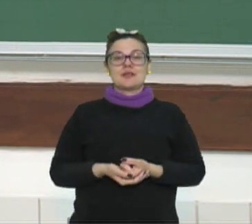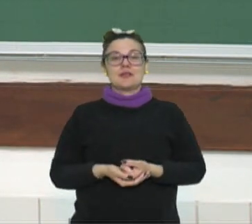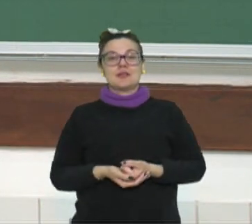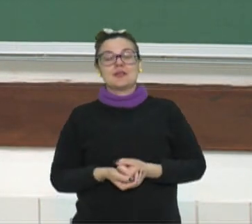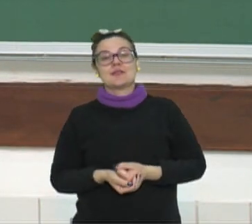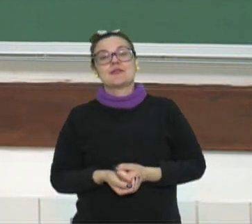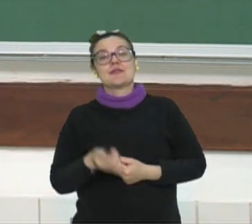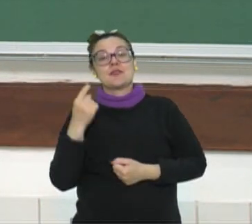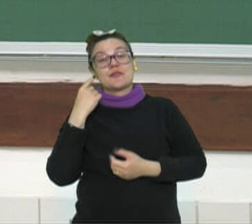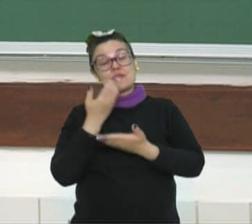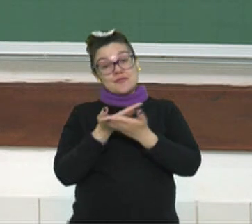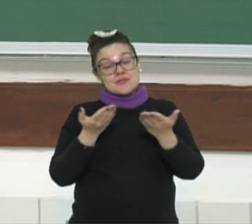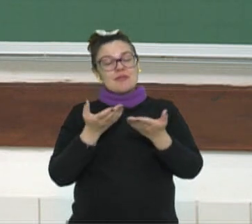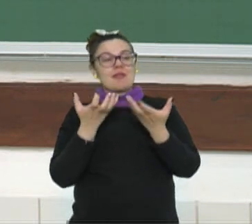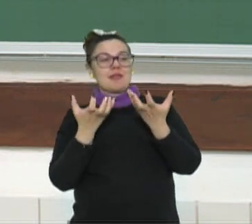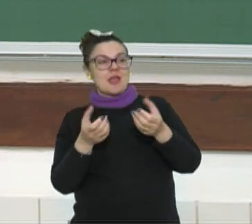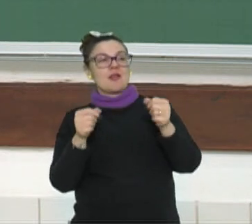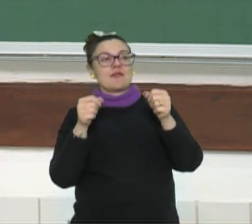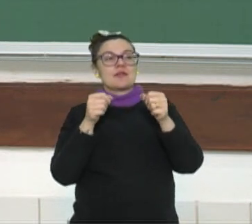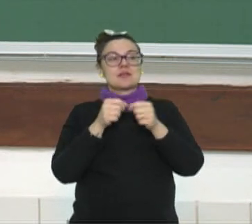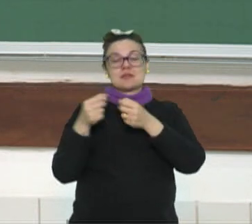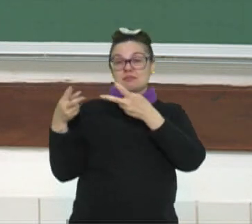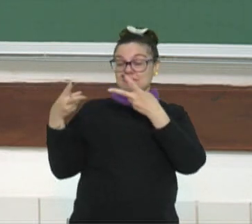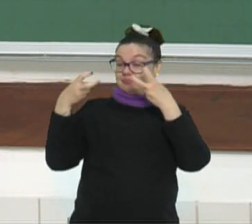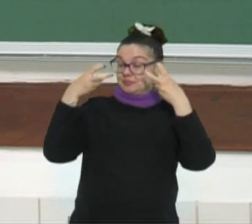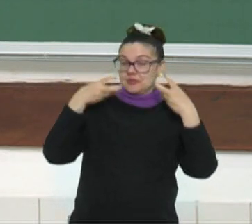que, obviamente, você observe